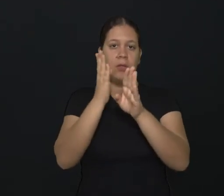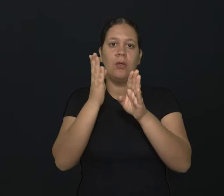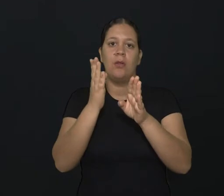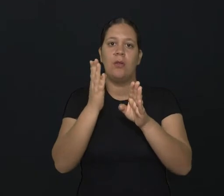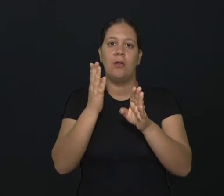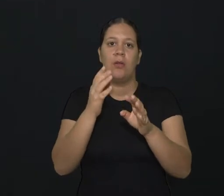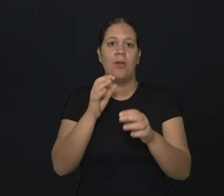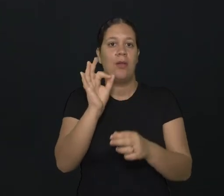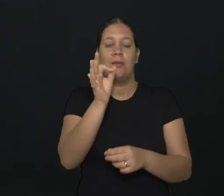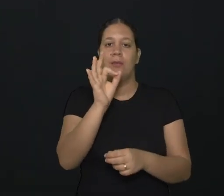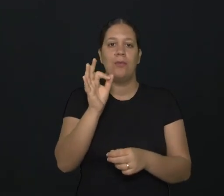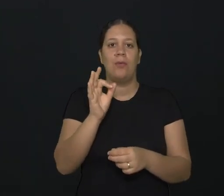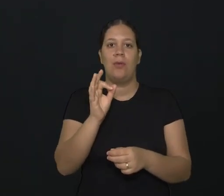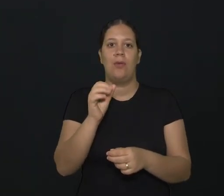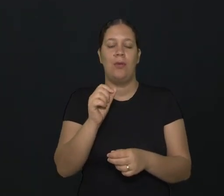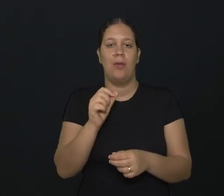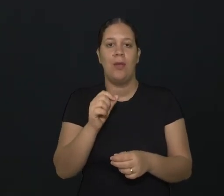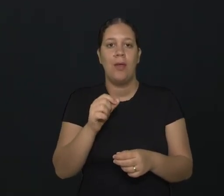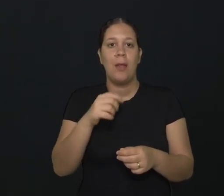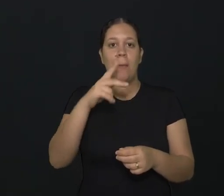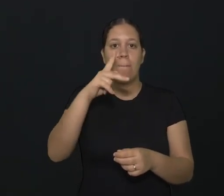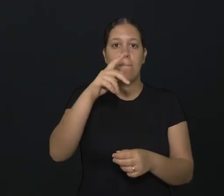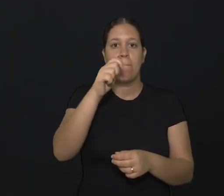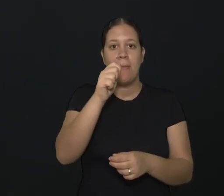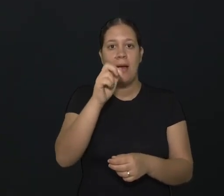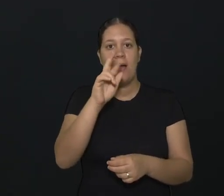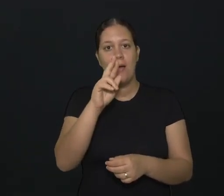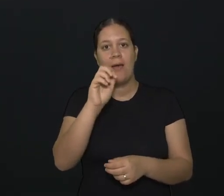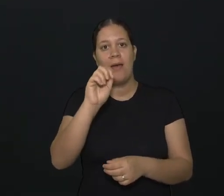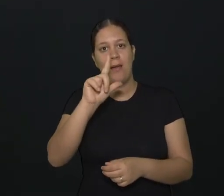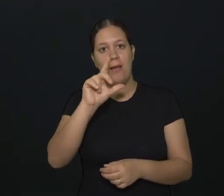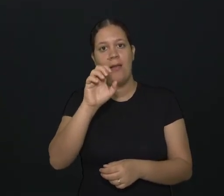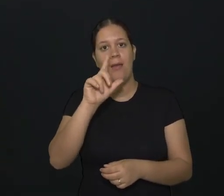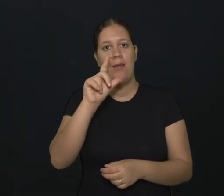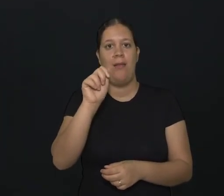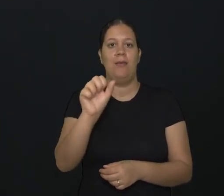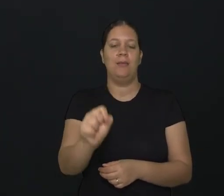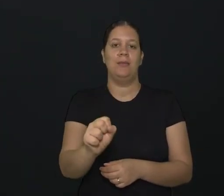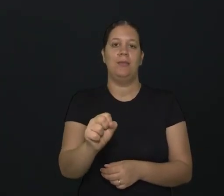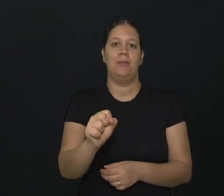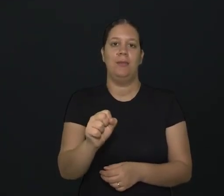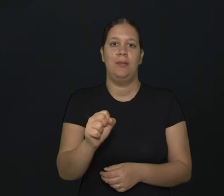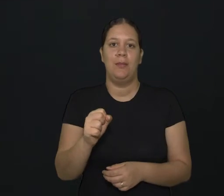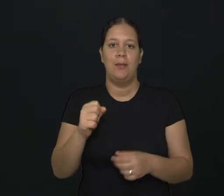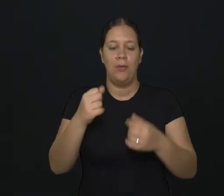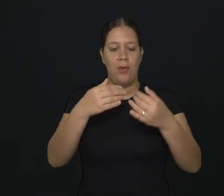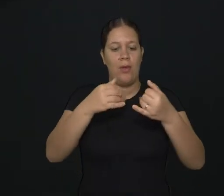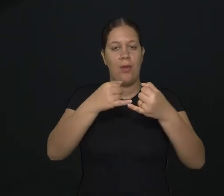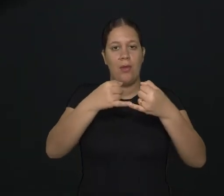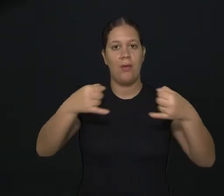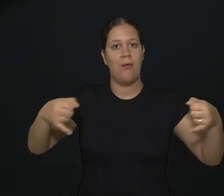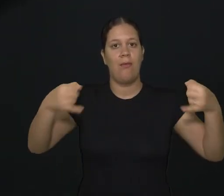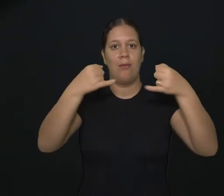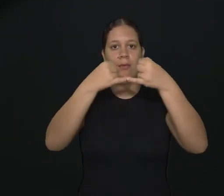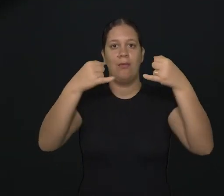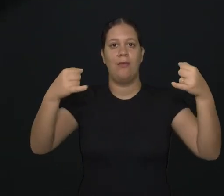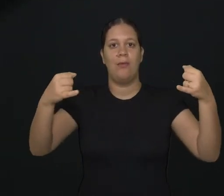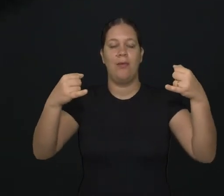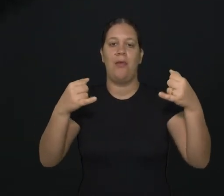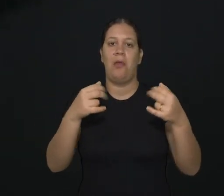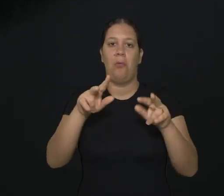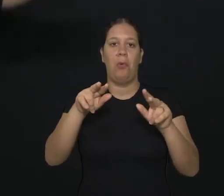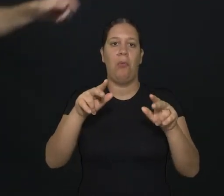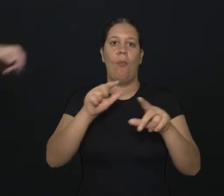dizer que essas retas são paralelas. Sendo então essas retas paralelas, o que acontece? A solução é igual